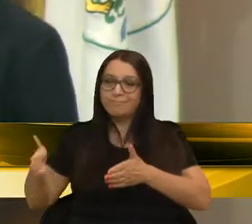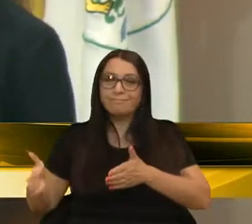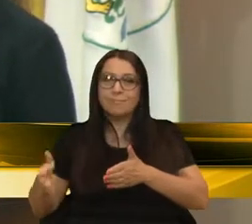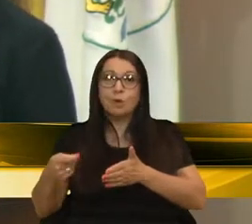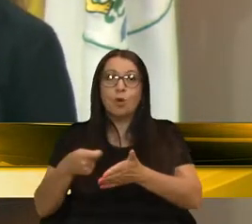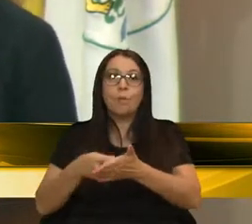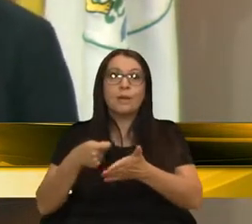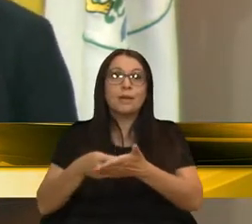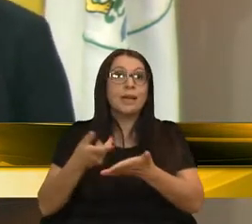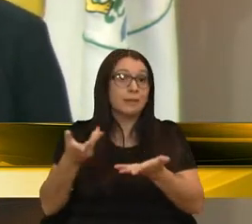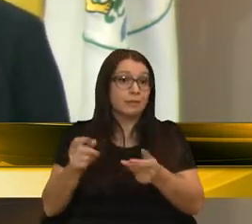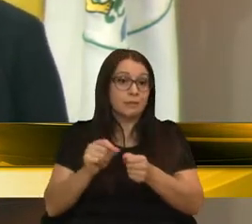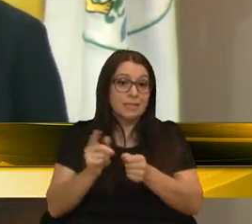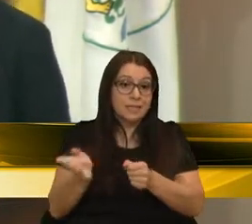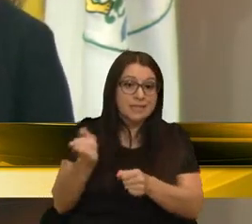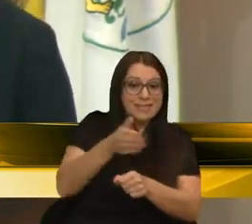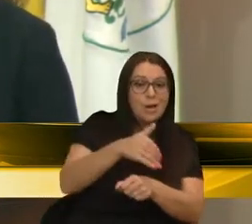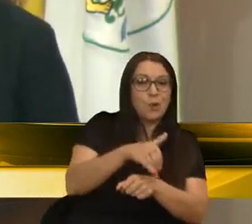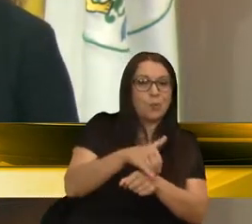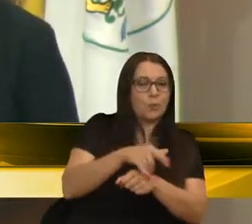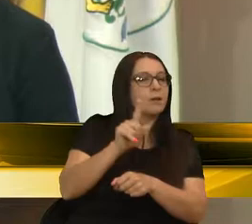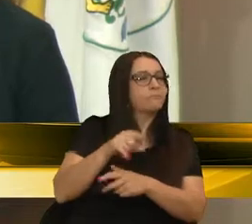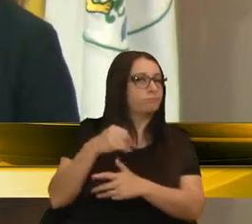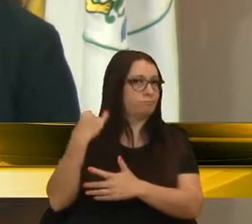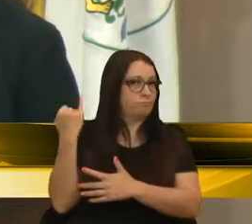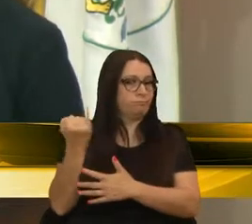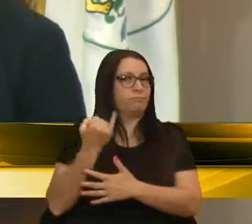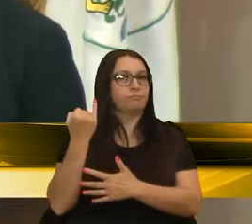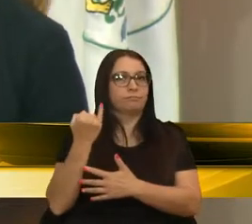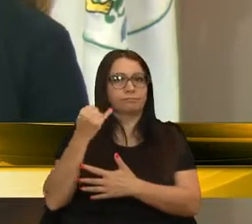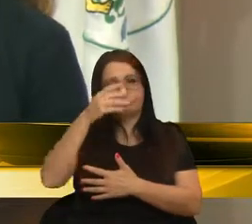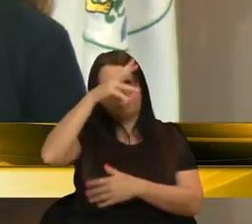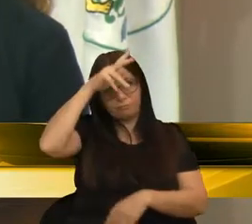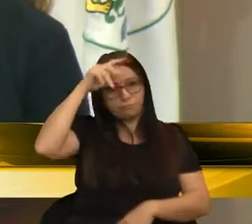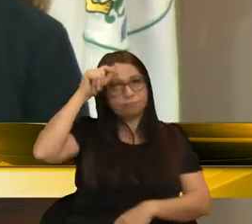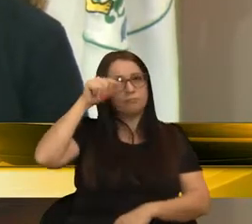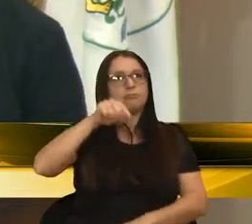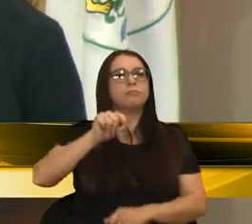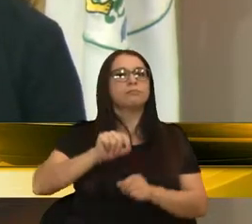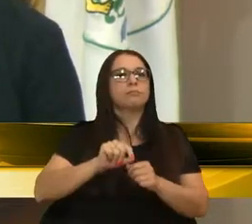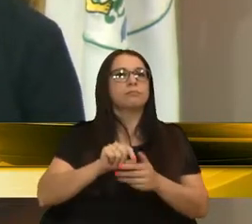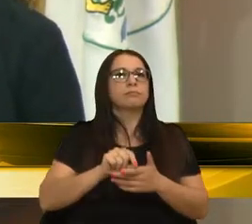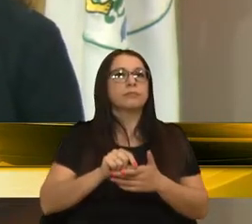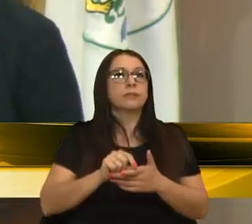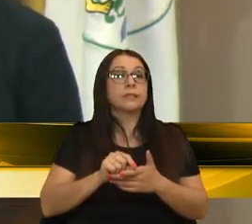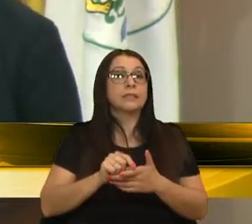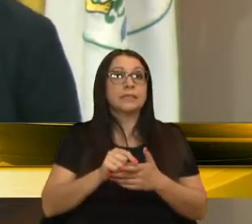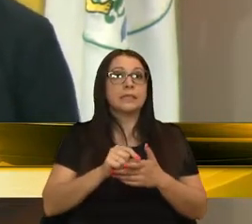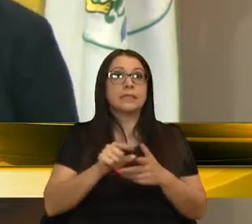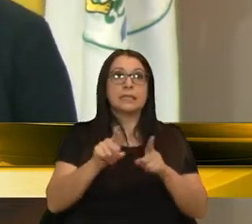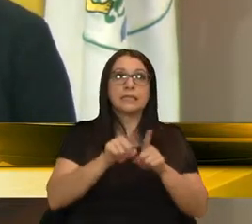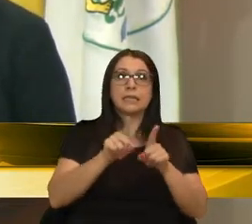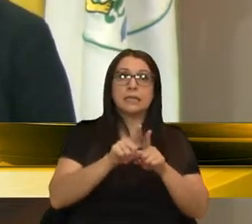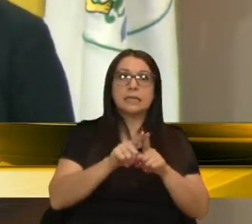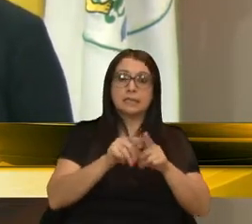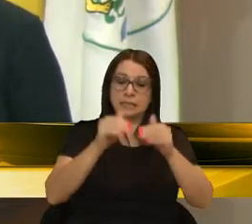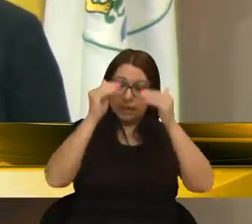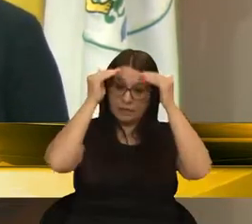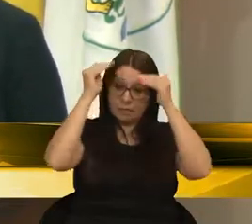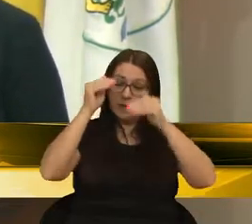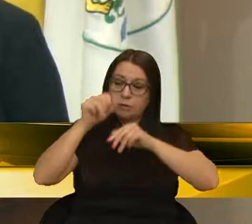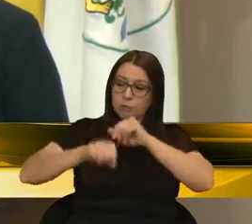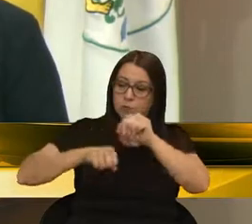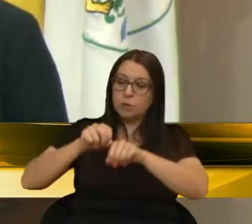são obrigados a isso. Então, é muito importante, né, o poder público colocar essa sinalização de respeite o